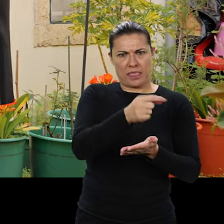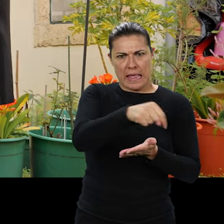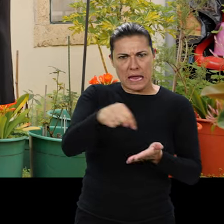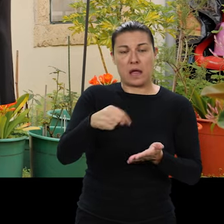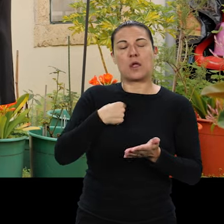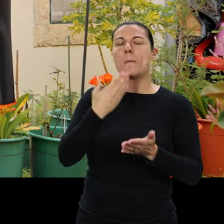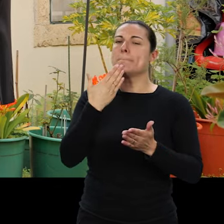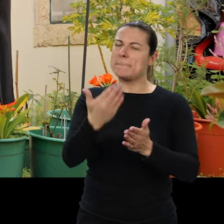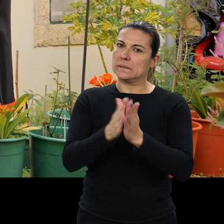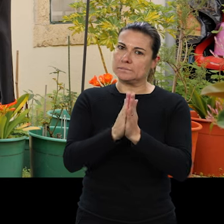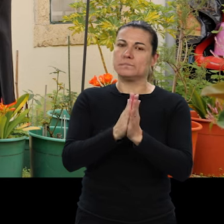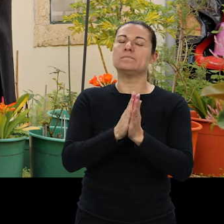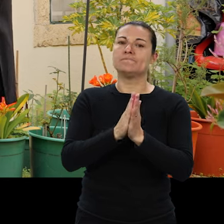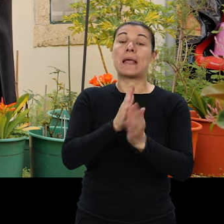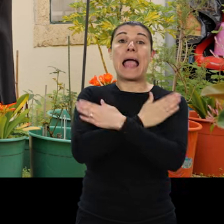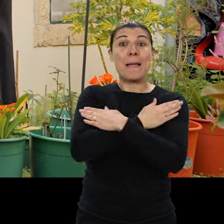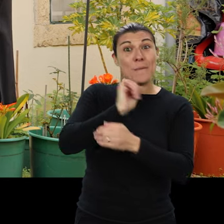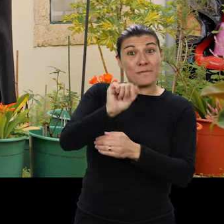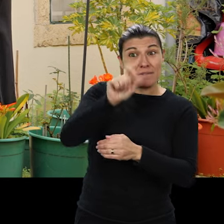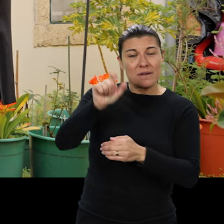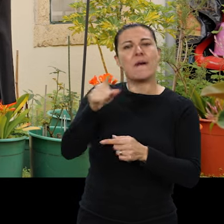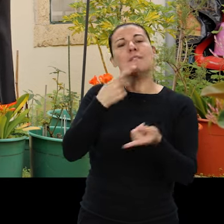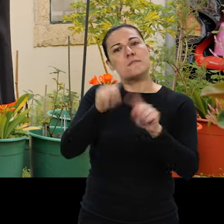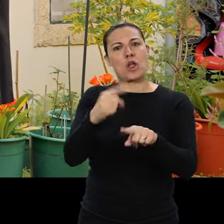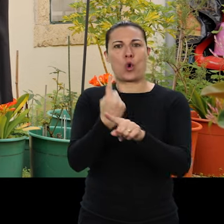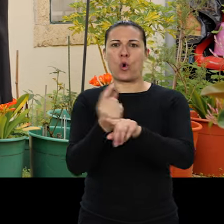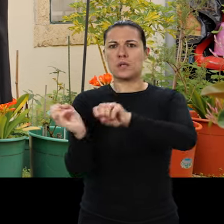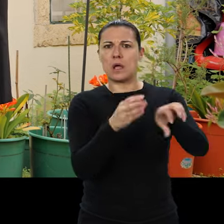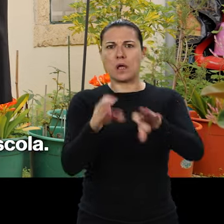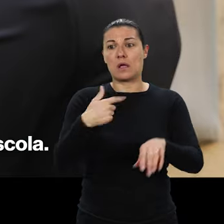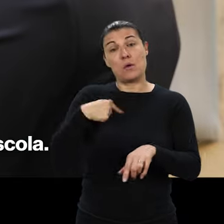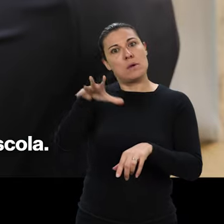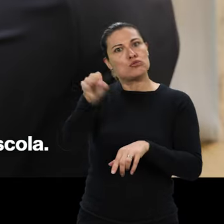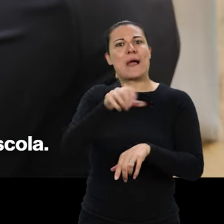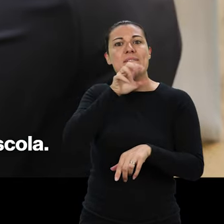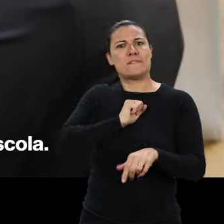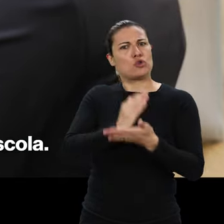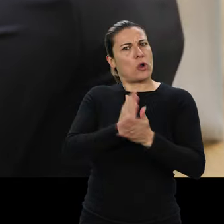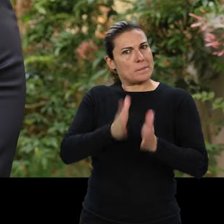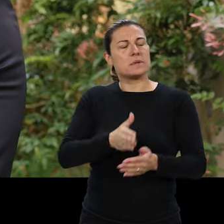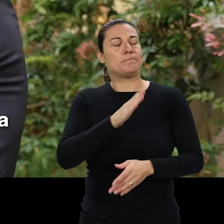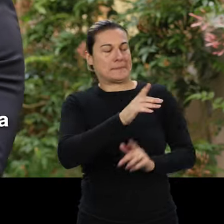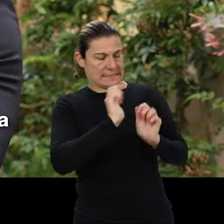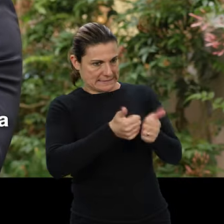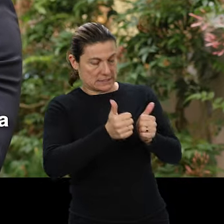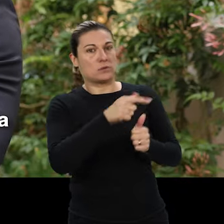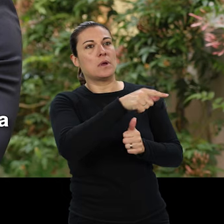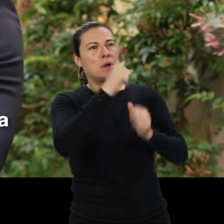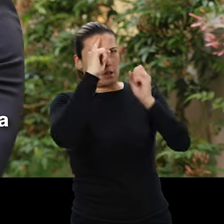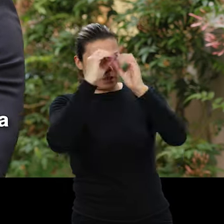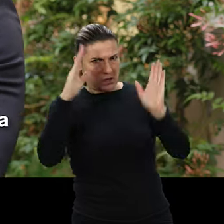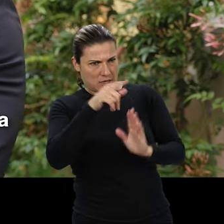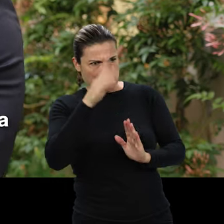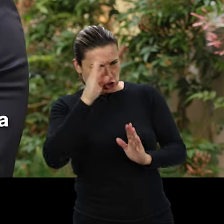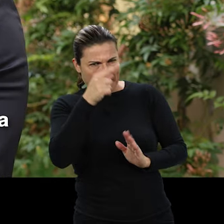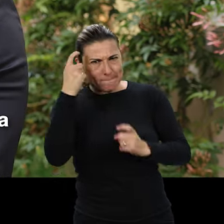aqui. Eu ia-lhes pedir, inclusivamente, que pedisse aos seus amigos para voltar a pôr as coisas lá dentro, nós temos que ir buscar os miúdos à escola. Certo, certo. Eu não sei se já vos passou